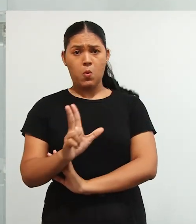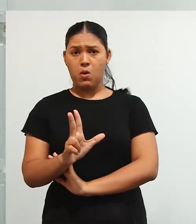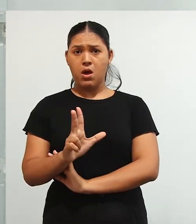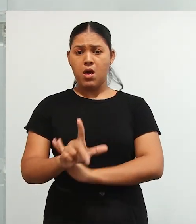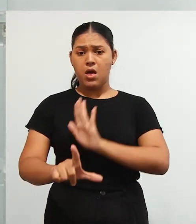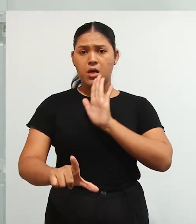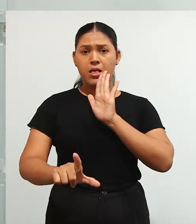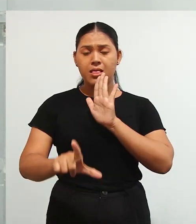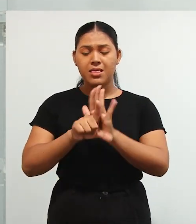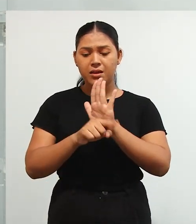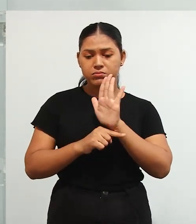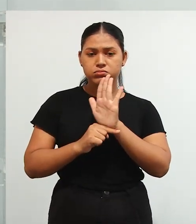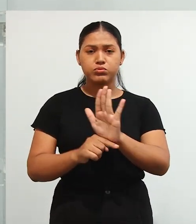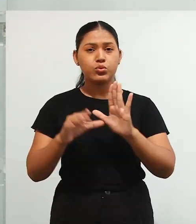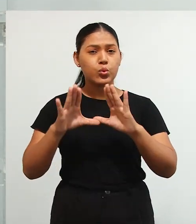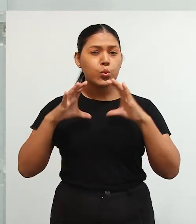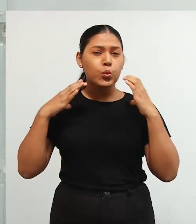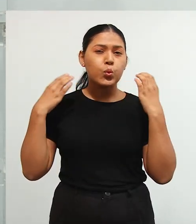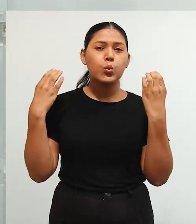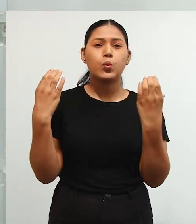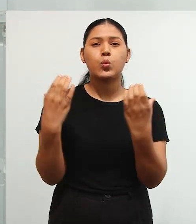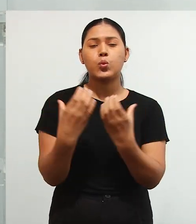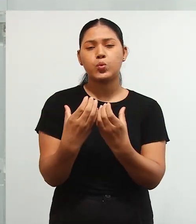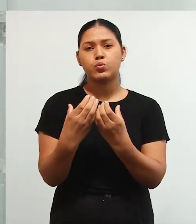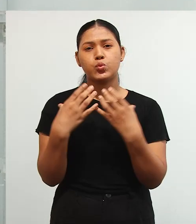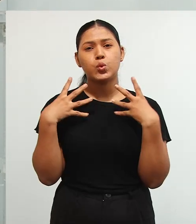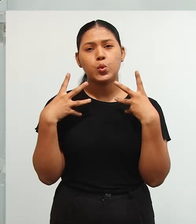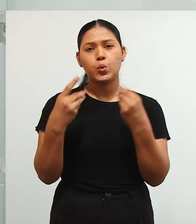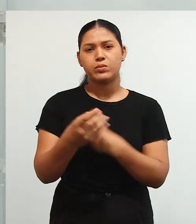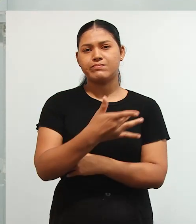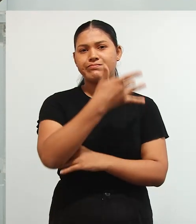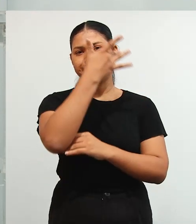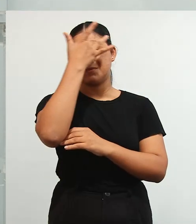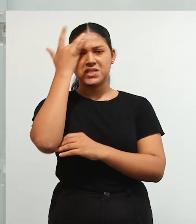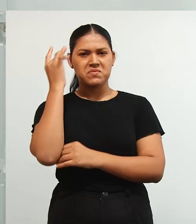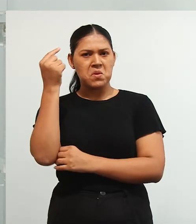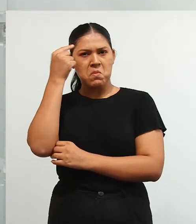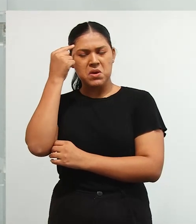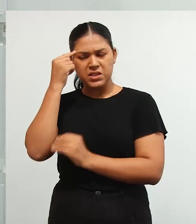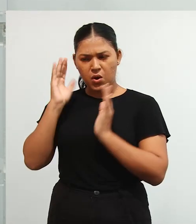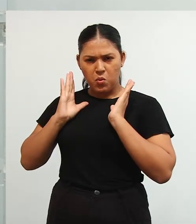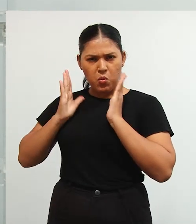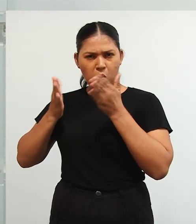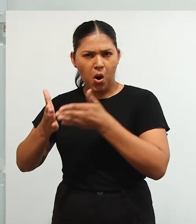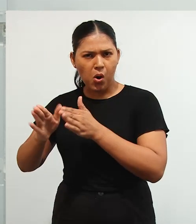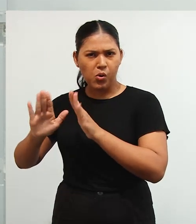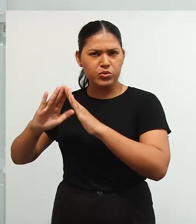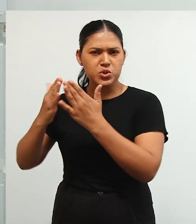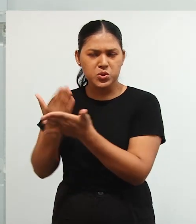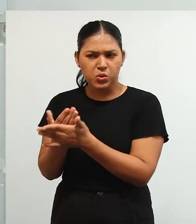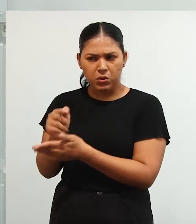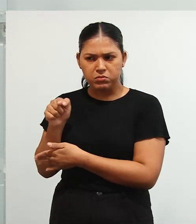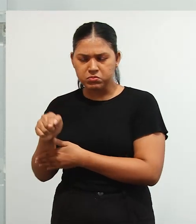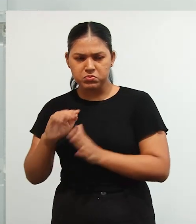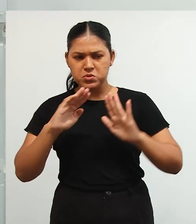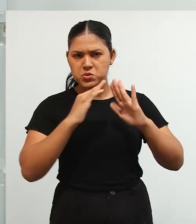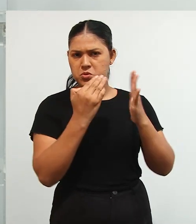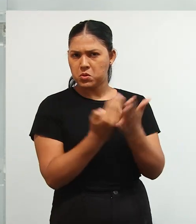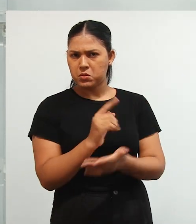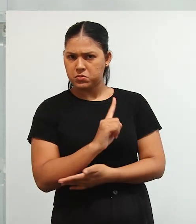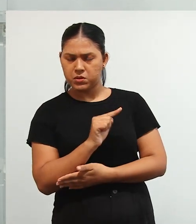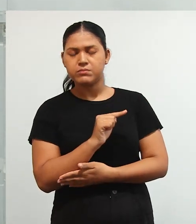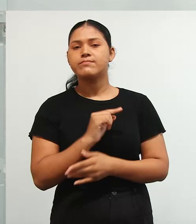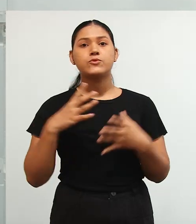atender e aquele outro grupo não atender, para este grupo de profissionais da educação se envolverem e outros grupos não. É uma lei